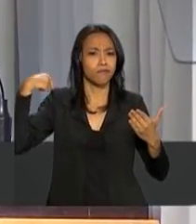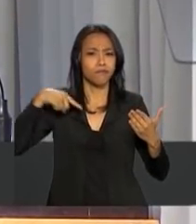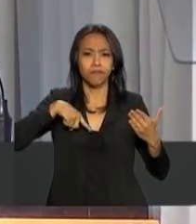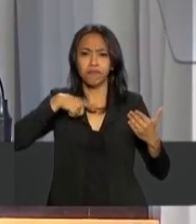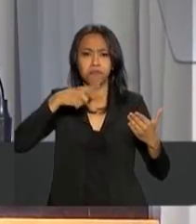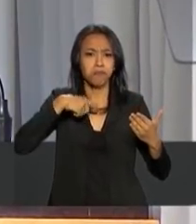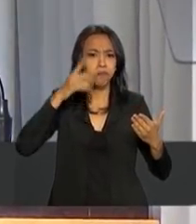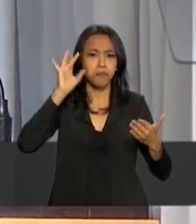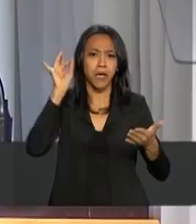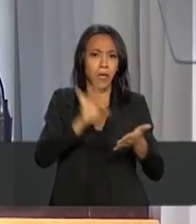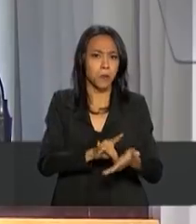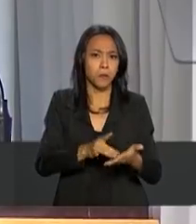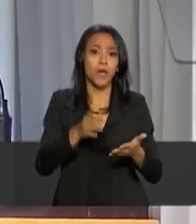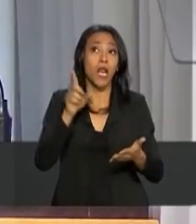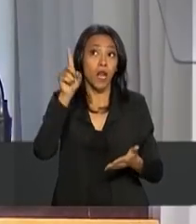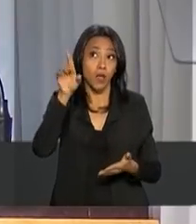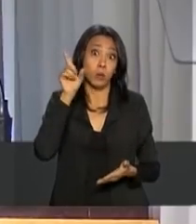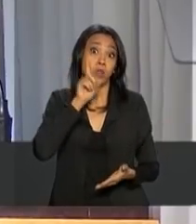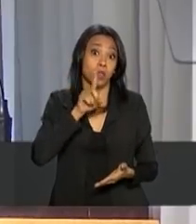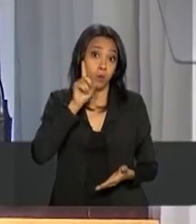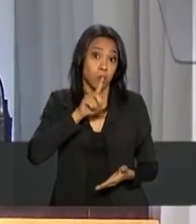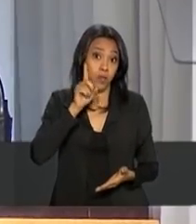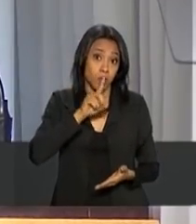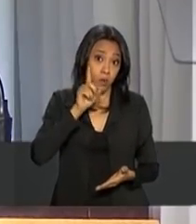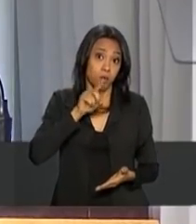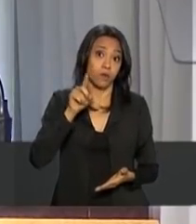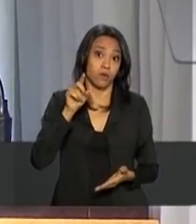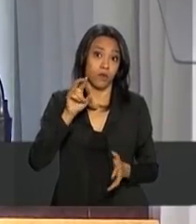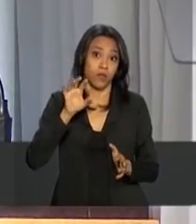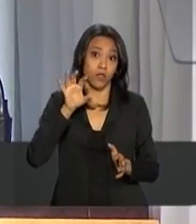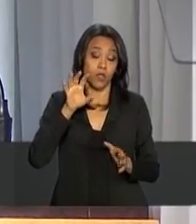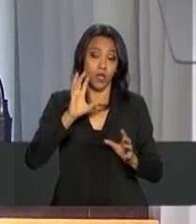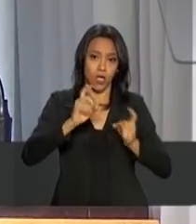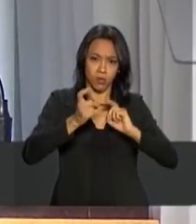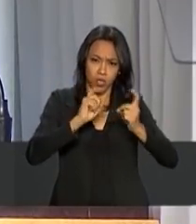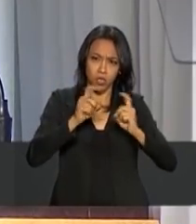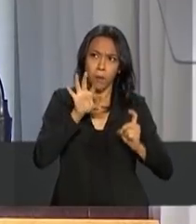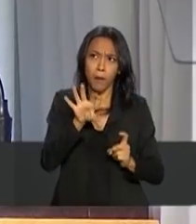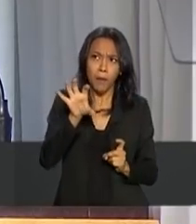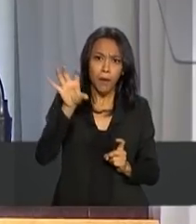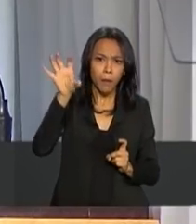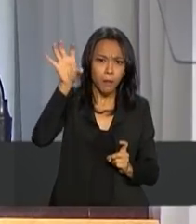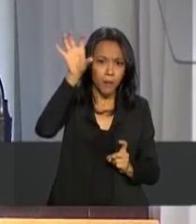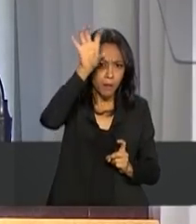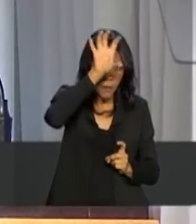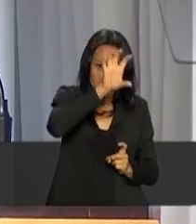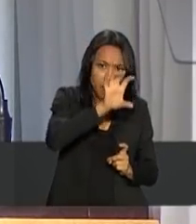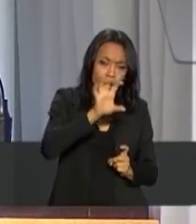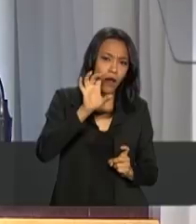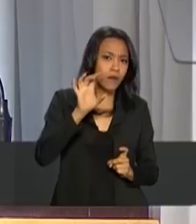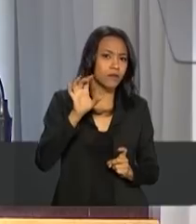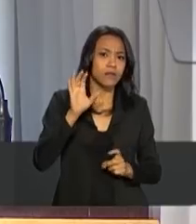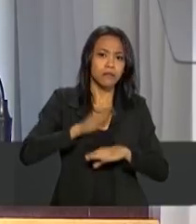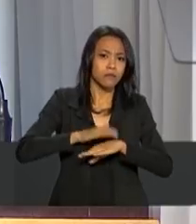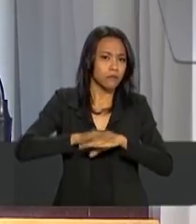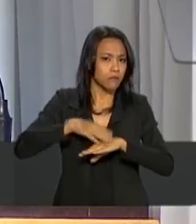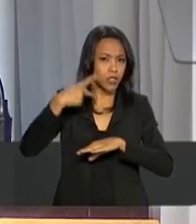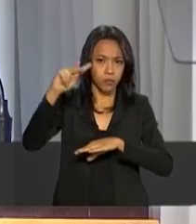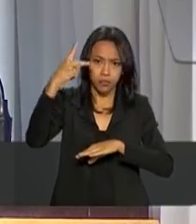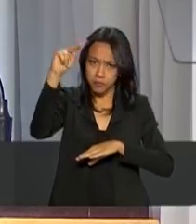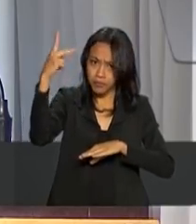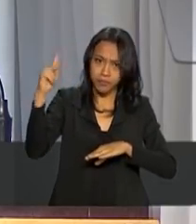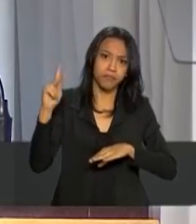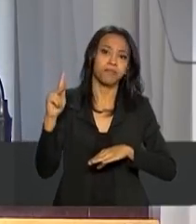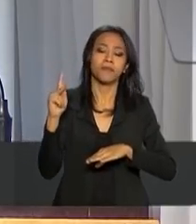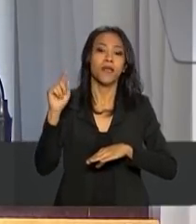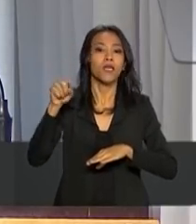tornou verdadeira. Nos Estados Unidos, não, as 13 colônias americanas, os 13 estados americanos eram soberanos, cada qual, e cada qual soberano que